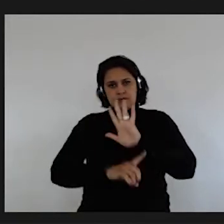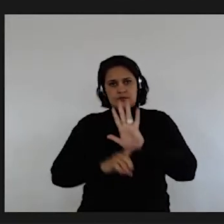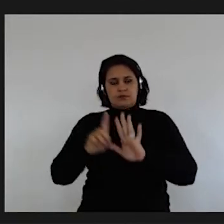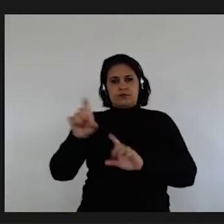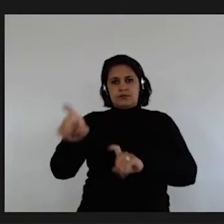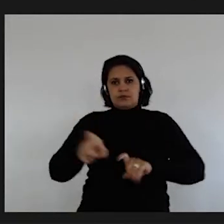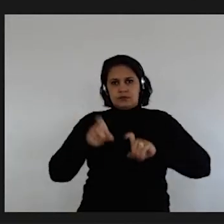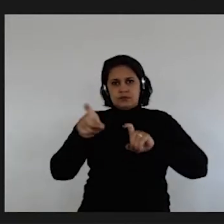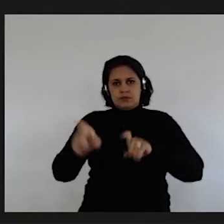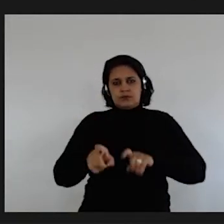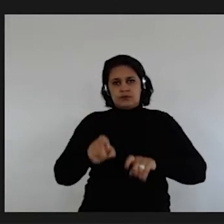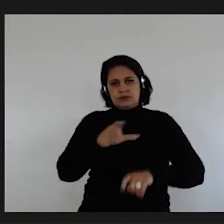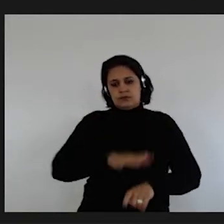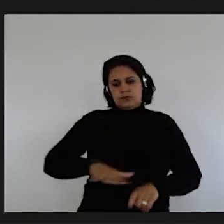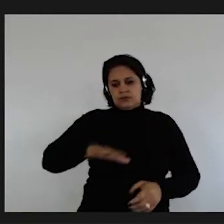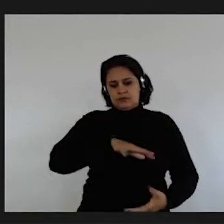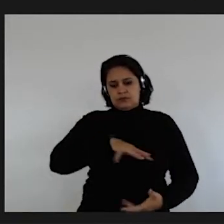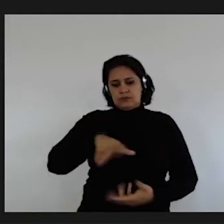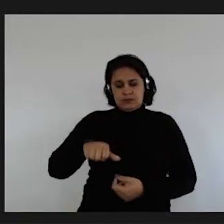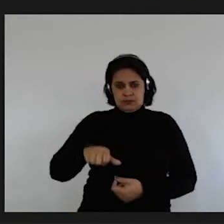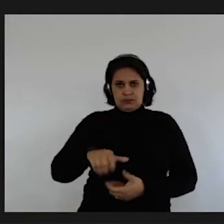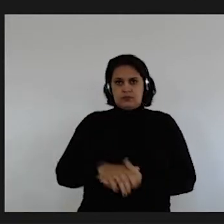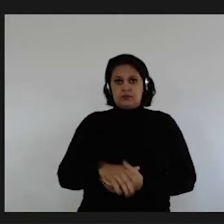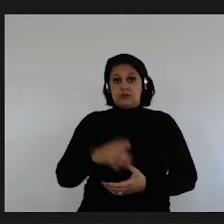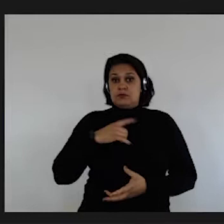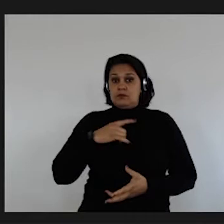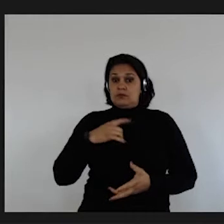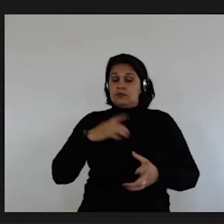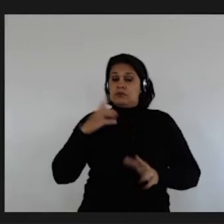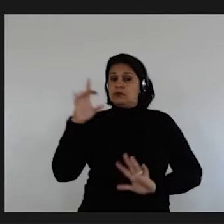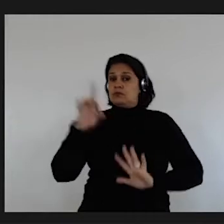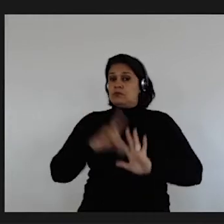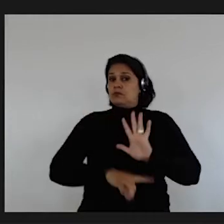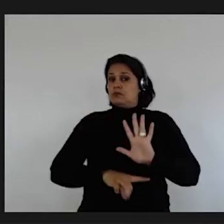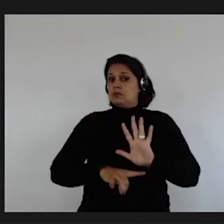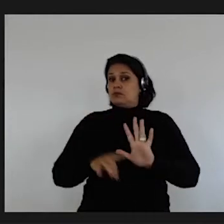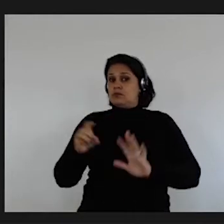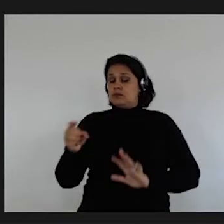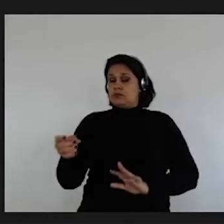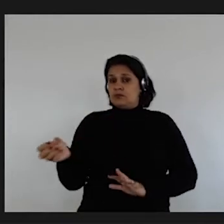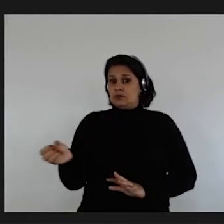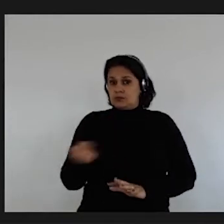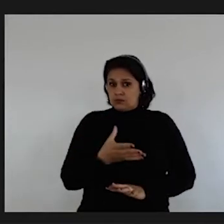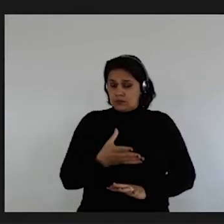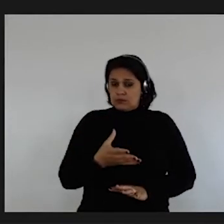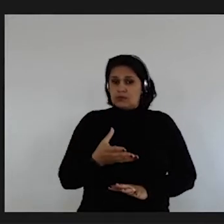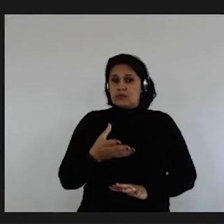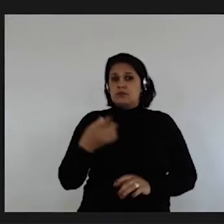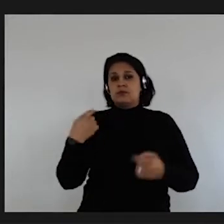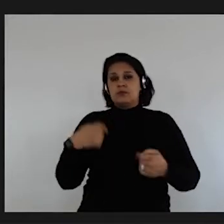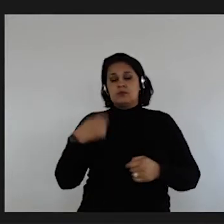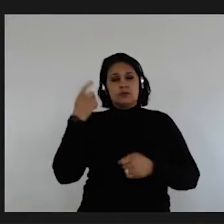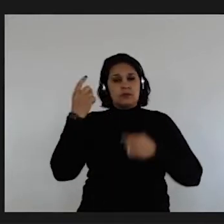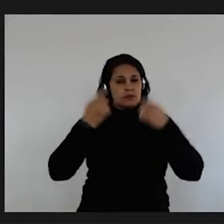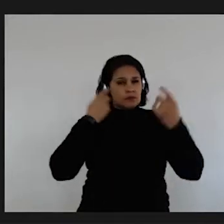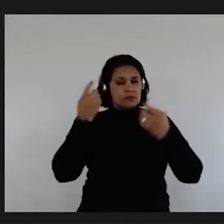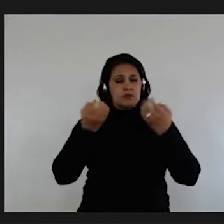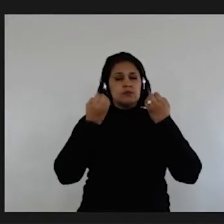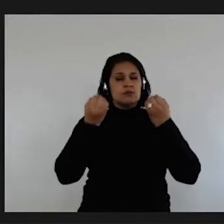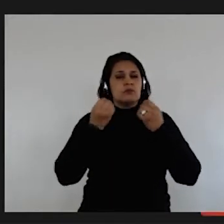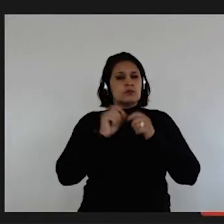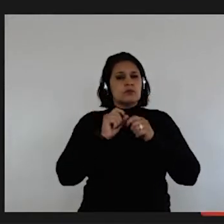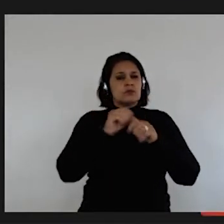De fato, quando se fala em direito agrário moderno, surge uma preocupação no abastecimento na necessidade de dar de comer a quem tem